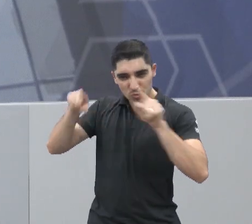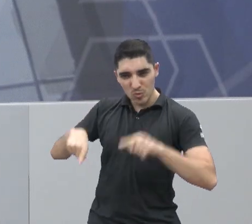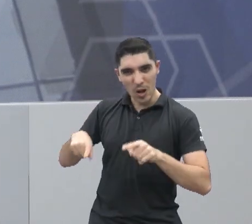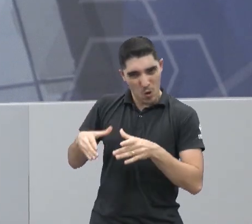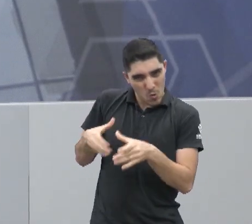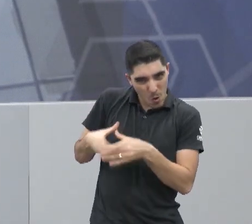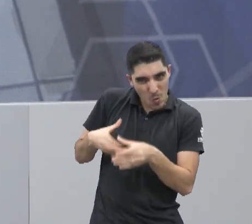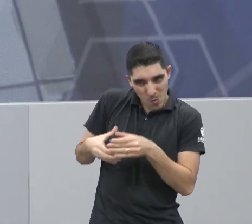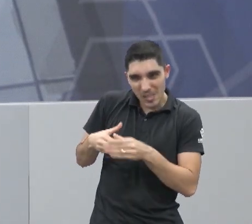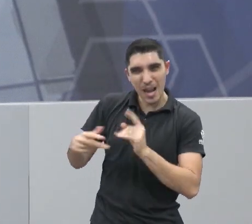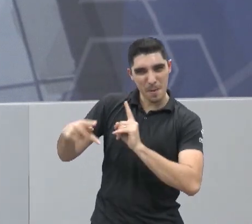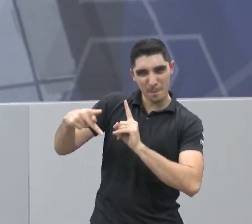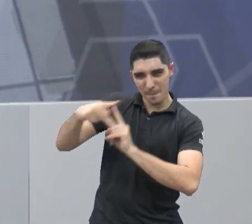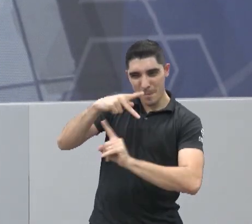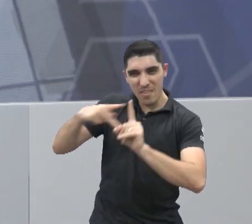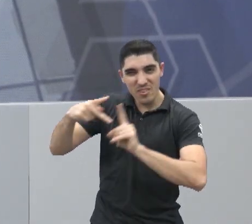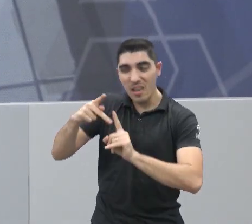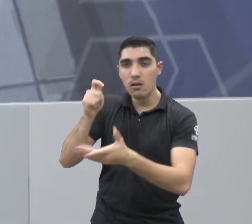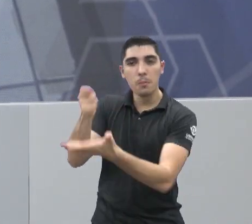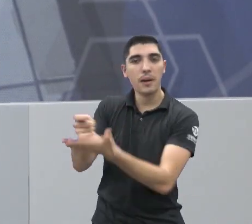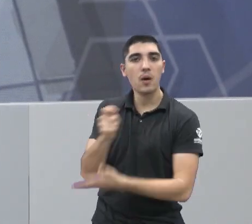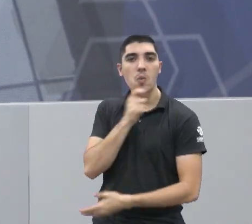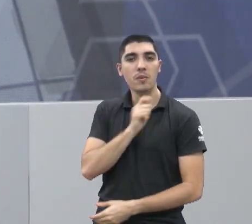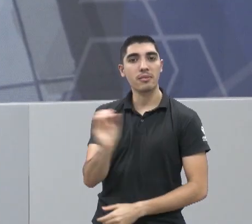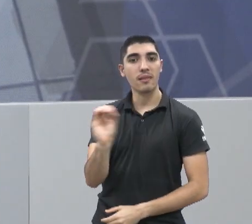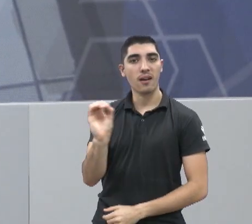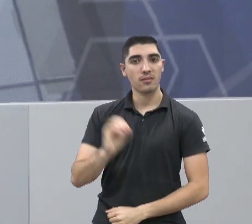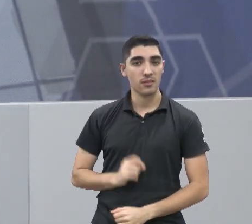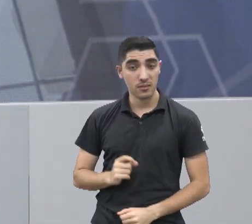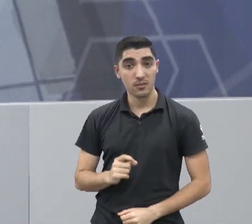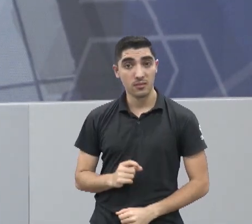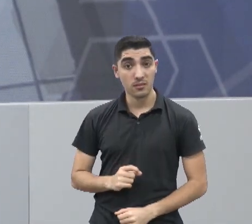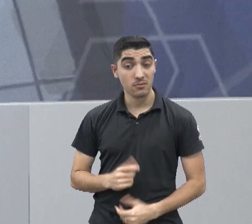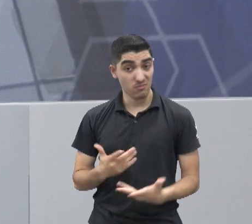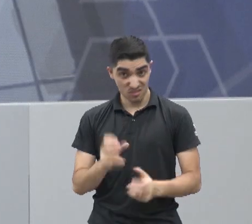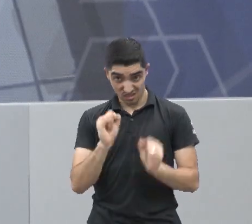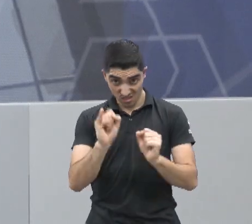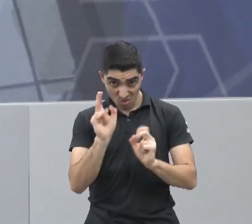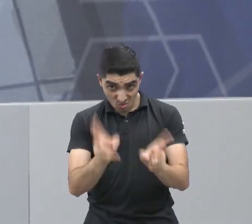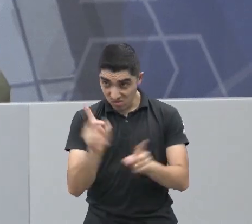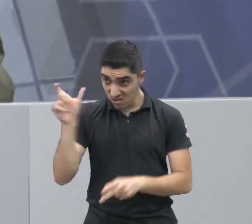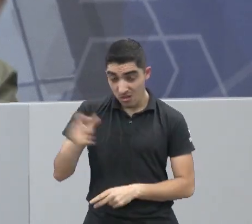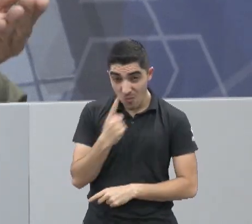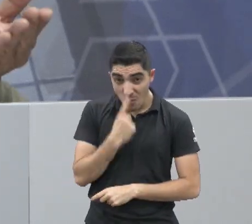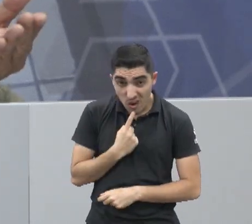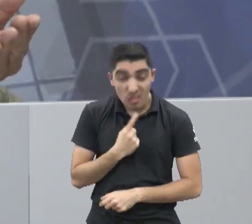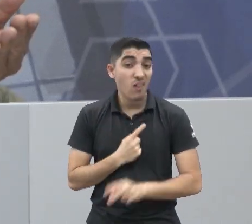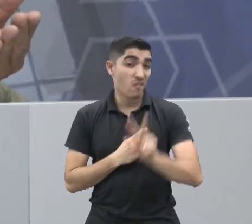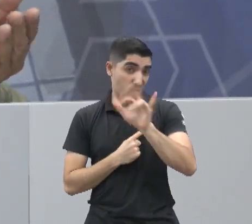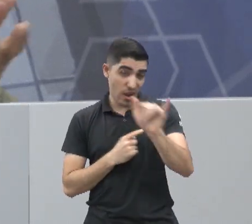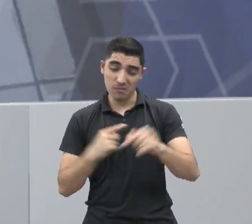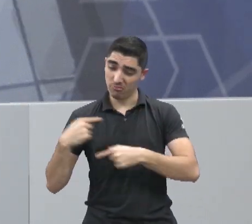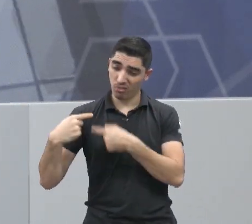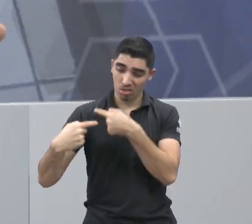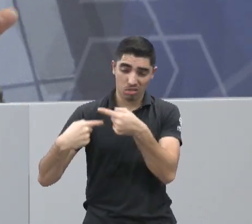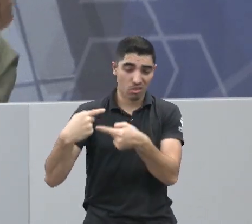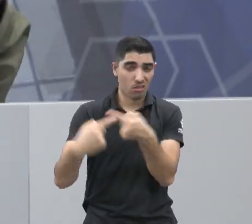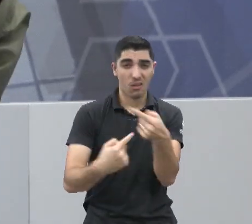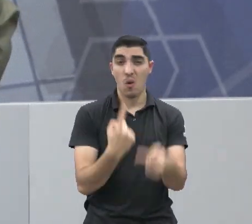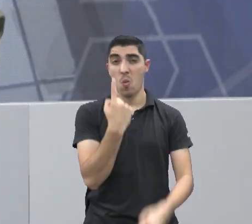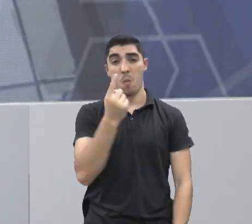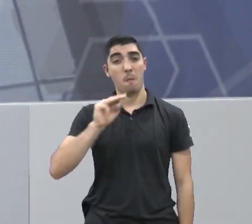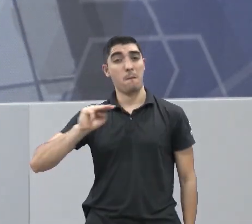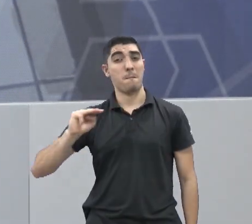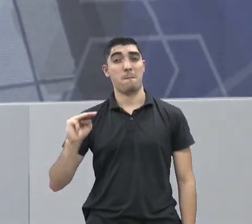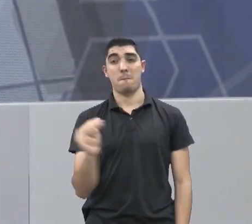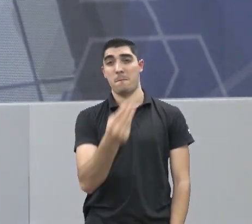a Prefeitura deve mais de 500 milhões para o Instituto. Se continuar esse governo, naturalmente vai virar 1 bilhão. E aí tem que devolver aquele